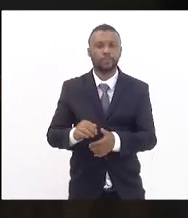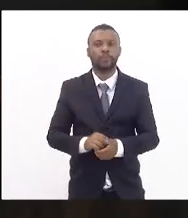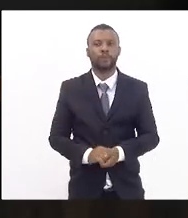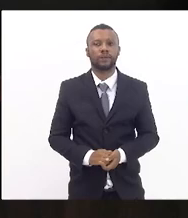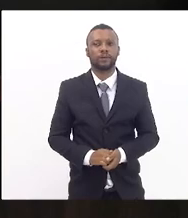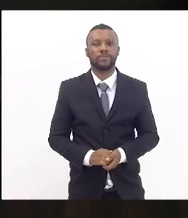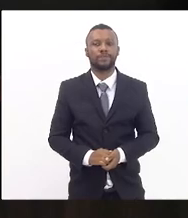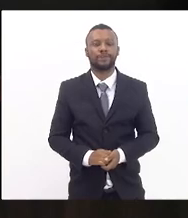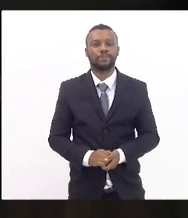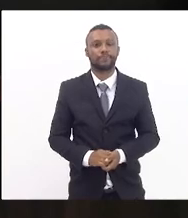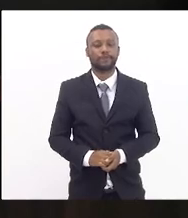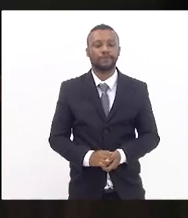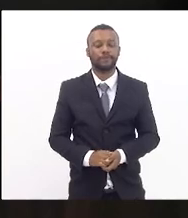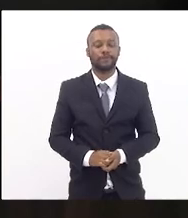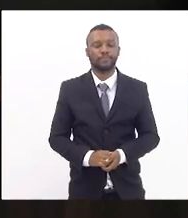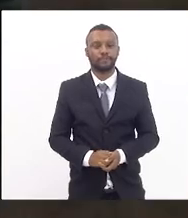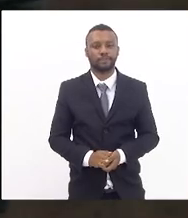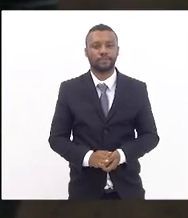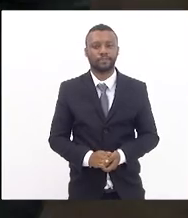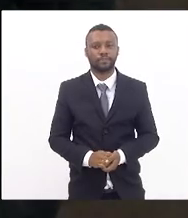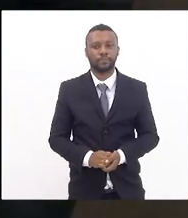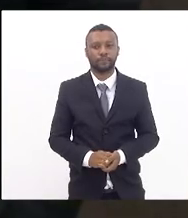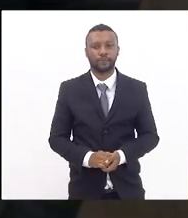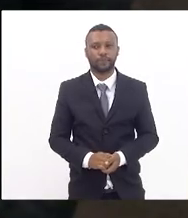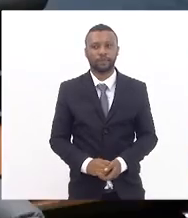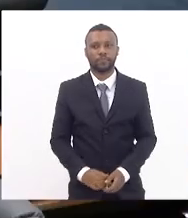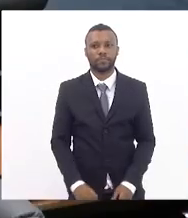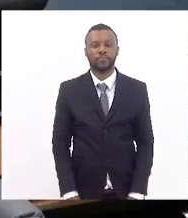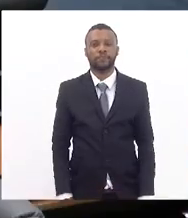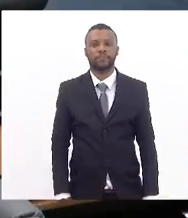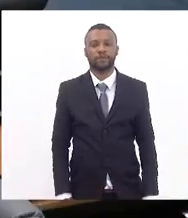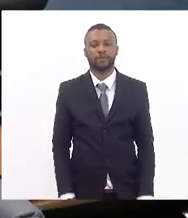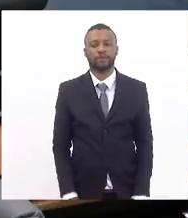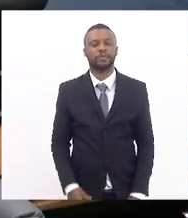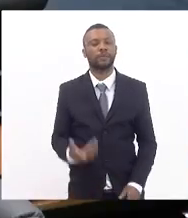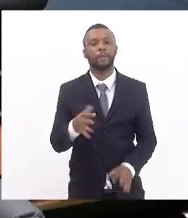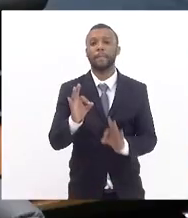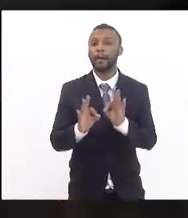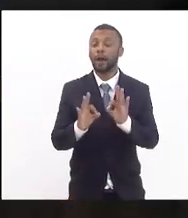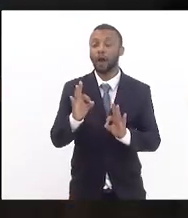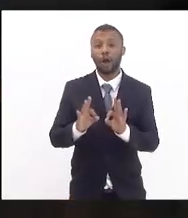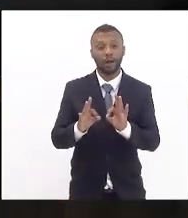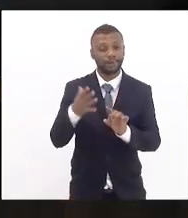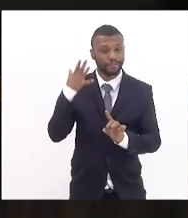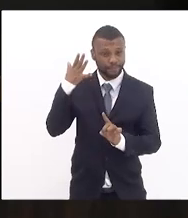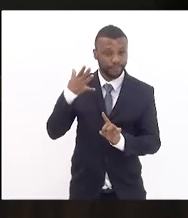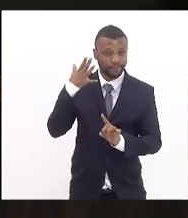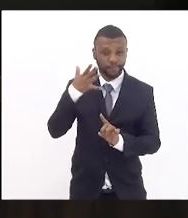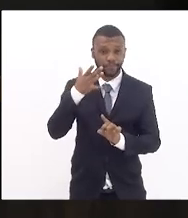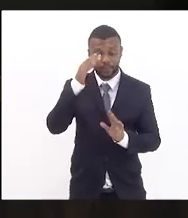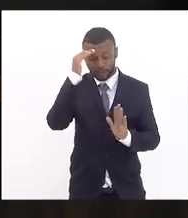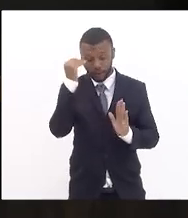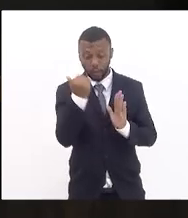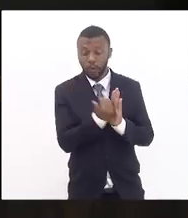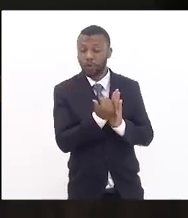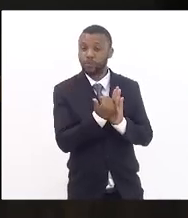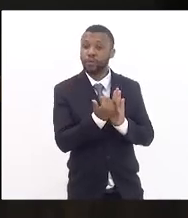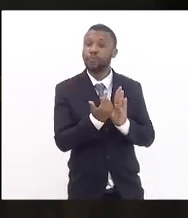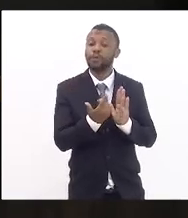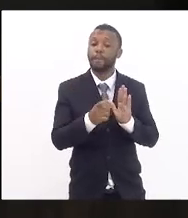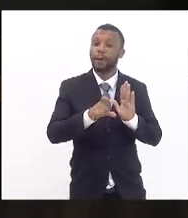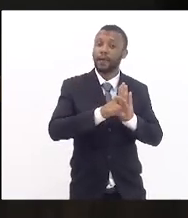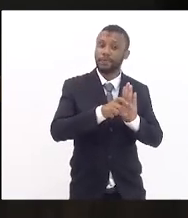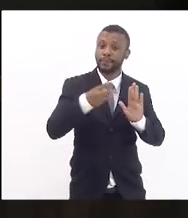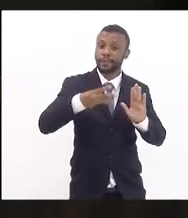Flávio Serafim, em seguida, Vossa Excelência. Pela ordem. Incluído na ordem do dia, de acordo com o parágrafo 3º do artigo 47 do Regimento